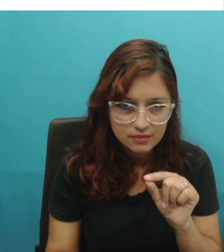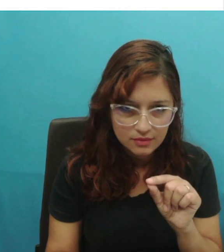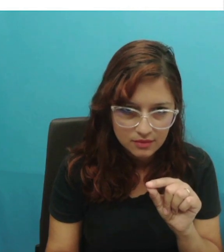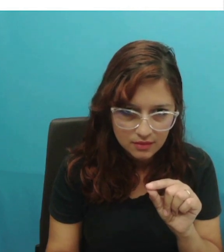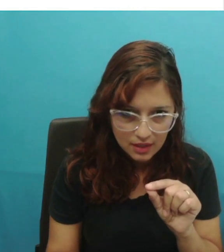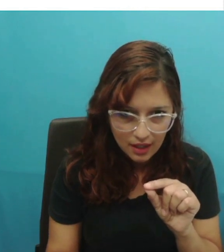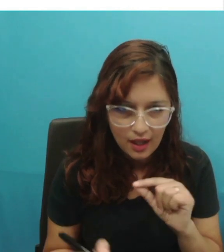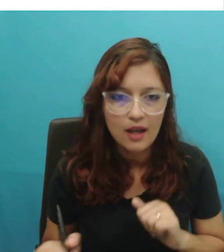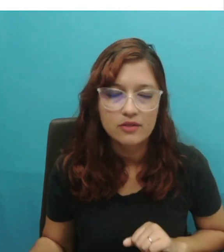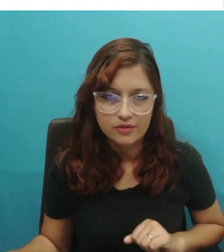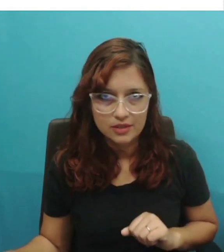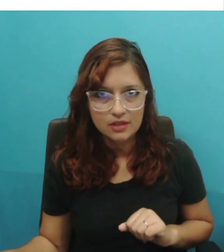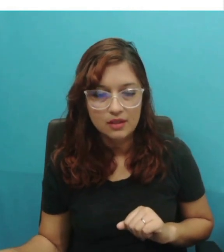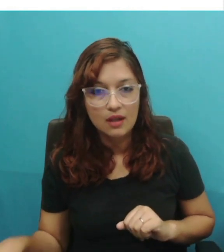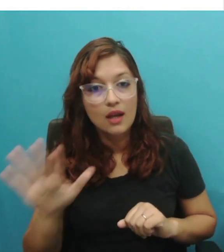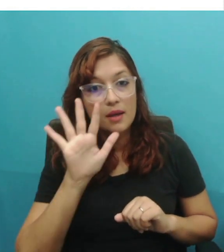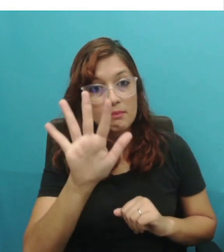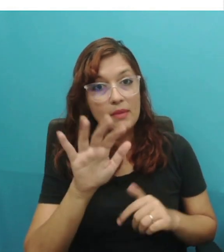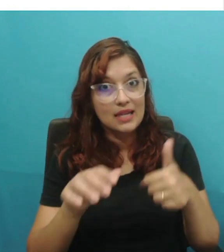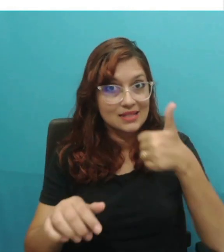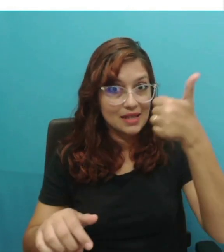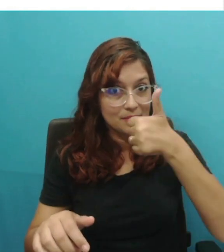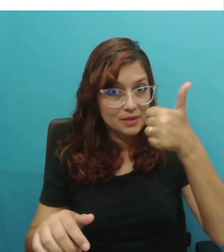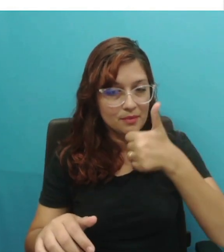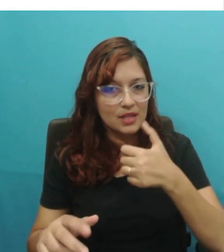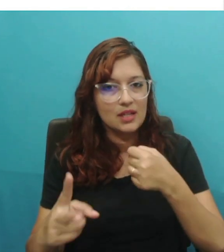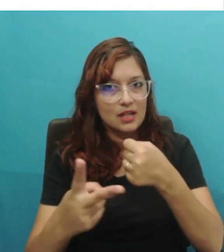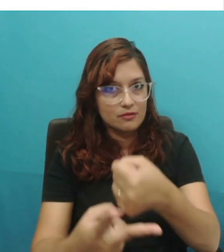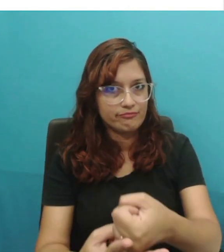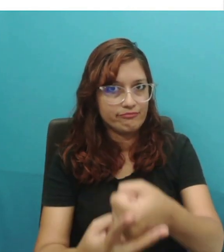E o que foi que derrubou? A árvore.